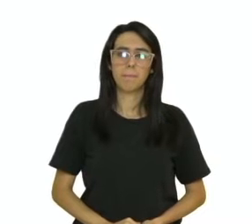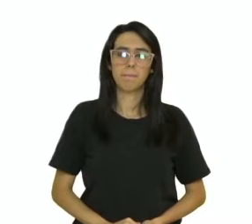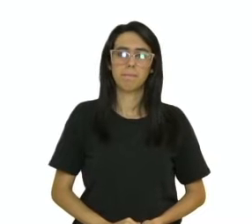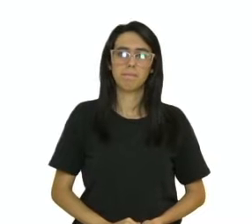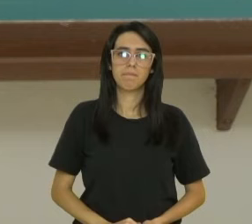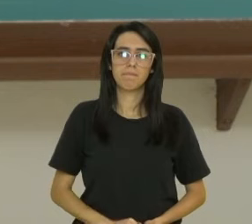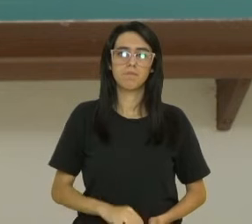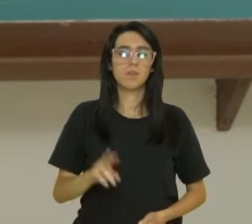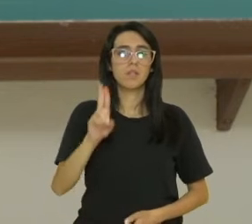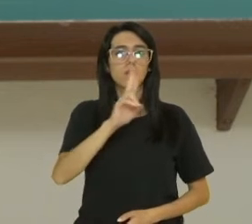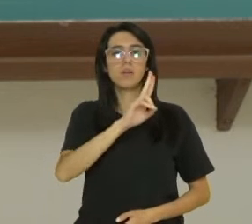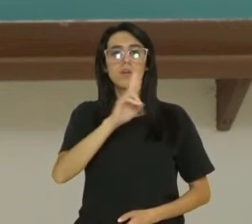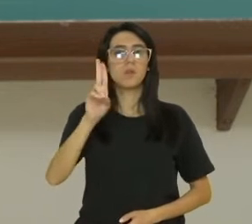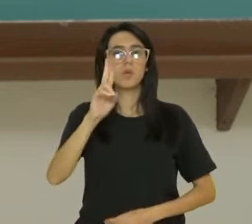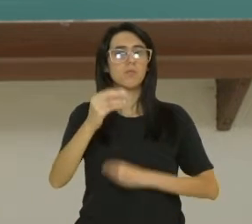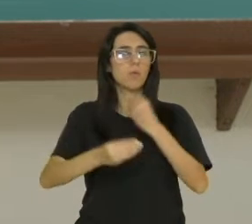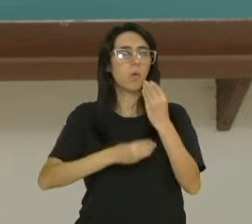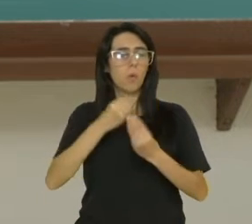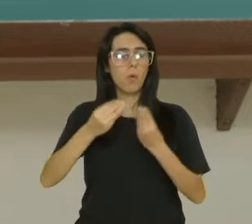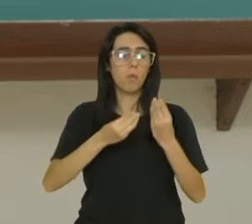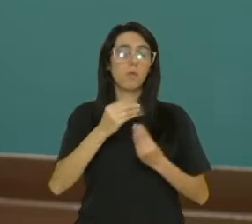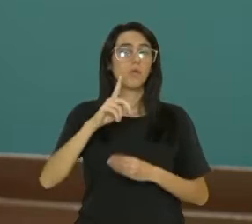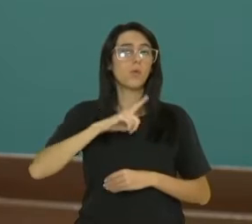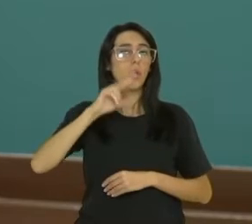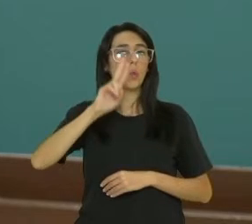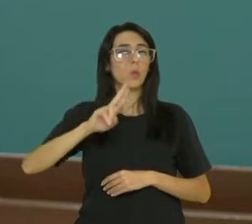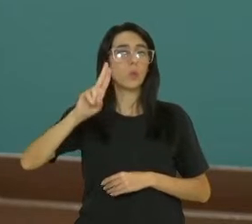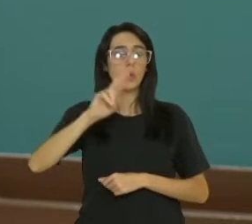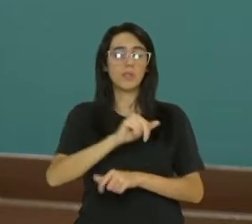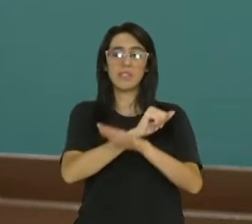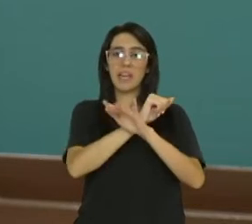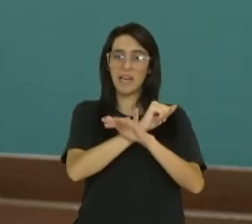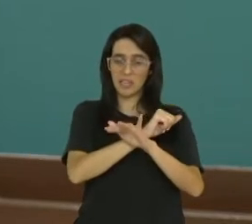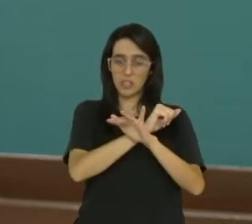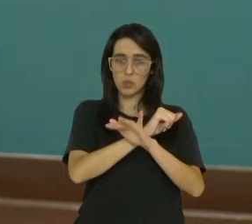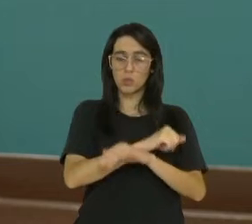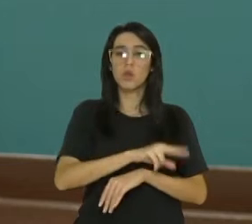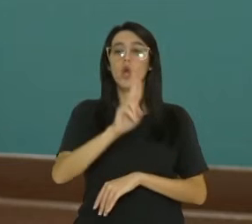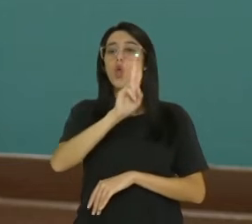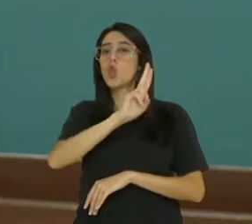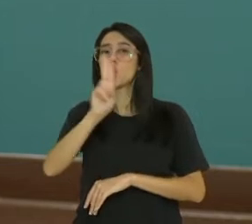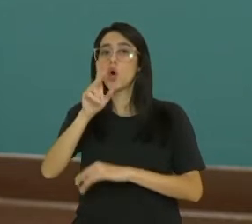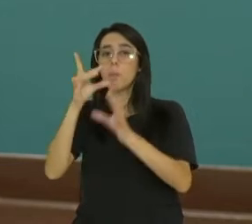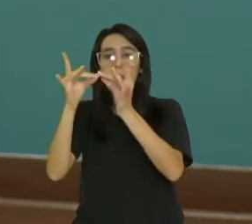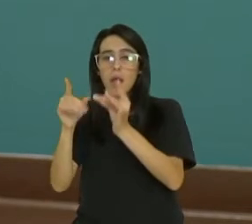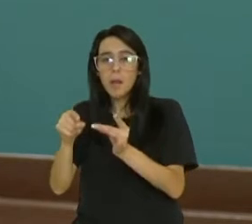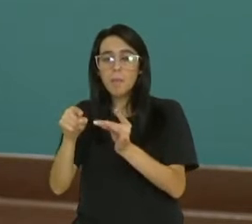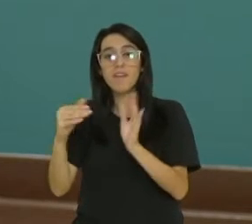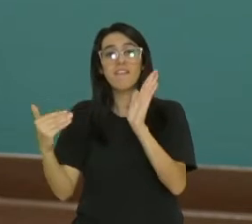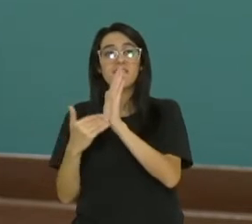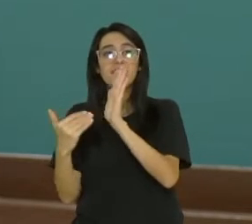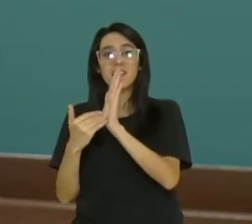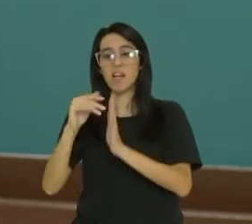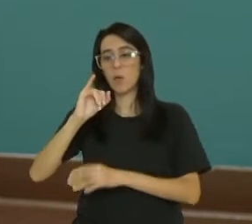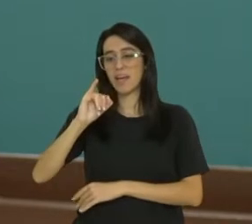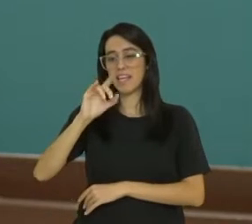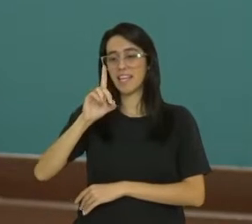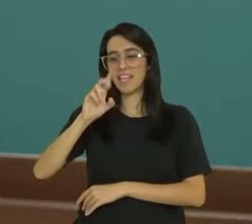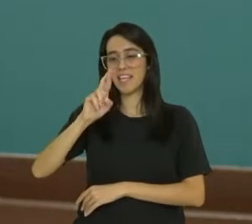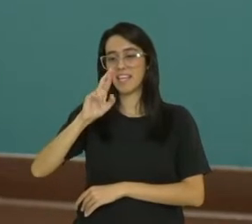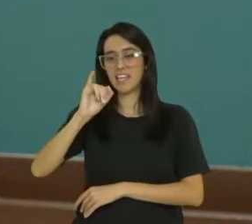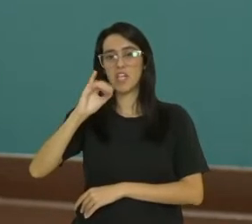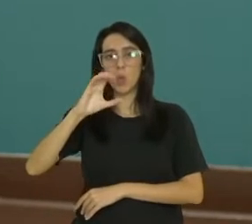Para a nomenclatura dos hidrácidos, a gente usa ácido, o nome do elemento e a terminação hídrico. Então, por exemplo,